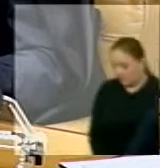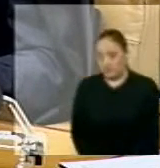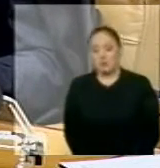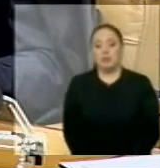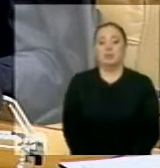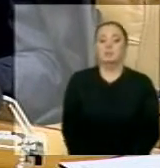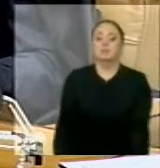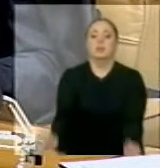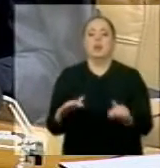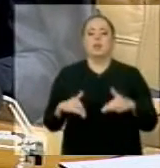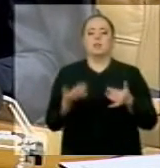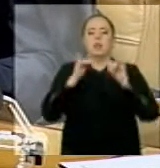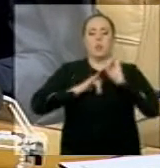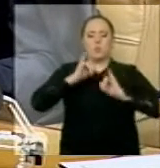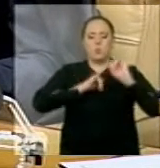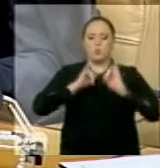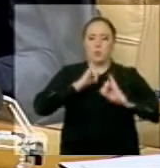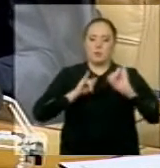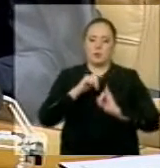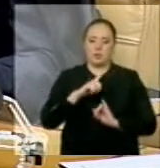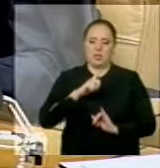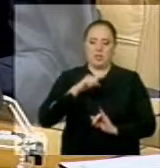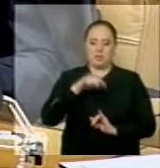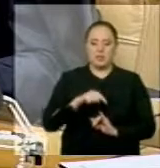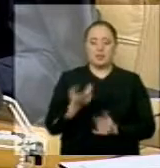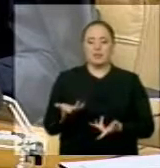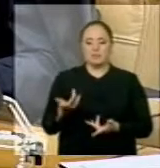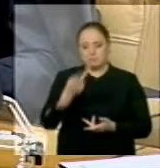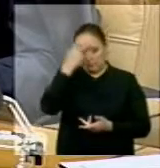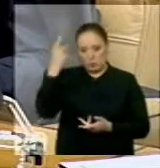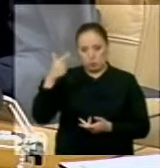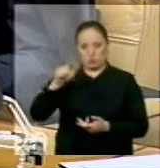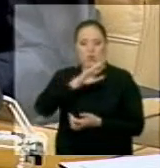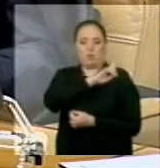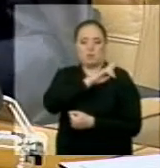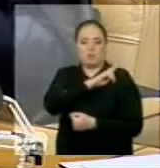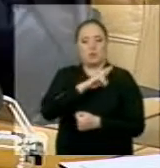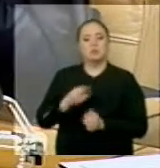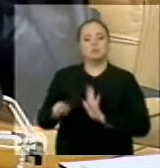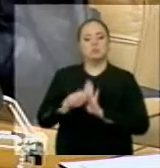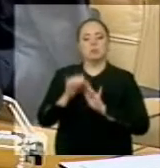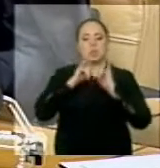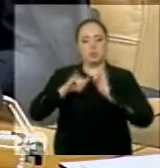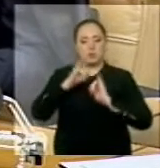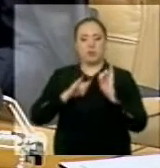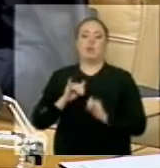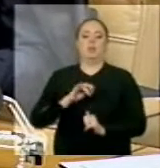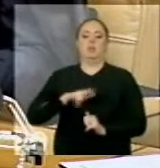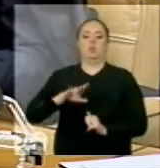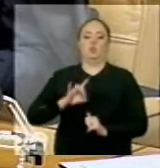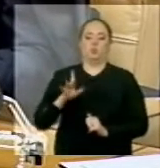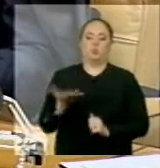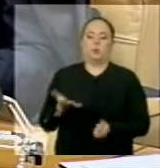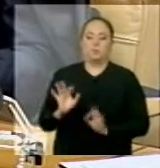que, diante das informações prestadas pelas autoridades responsáveis, não apenas